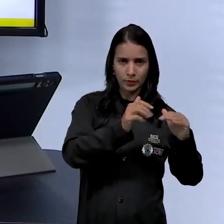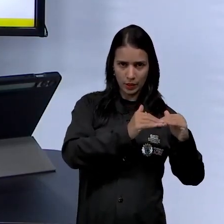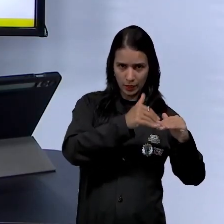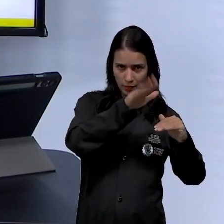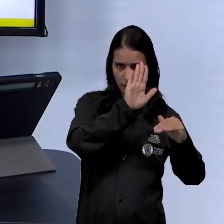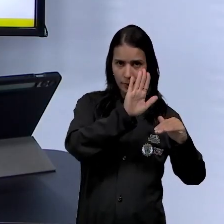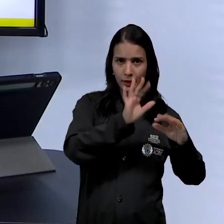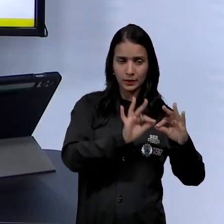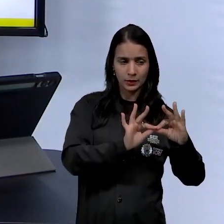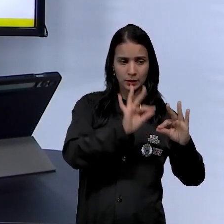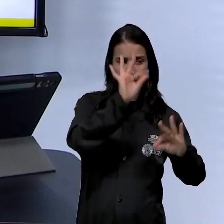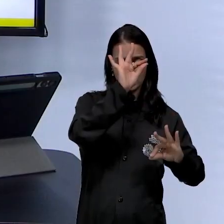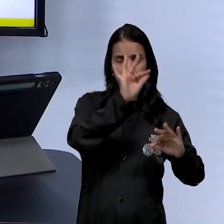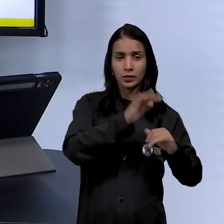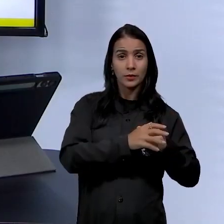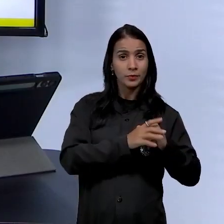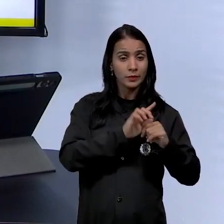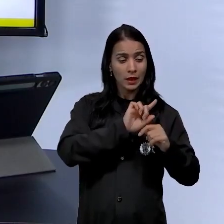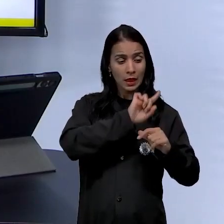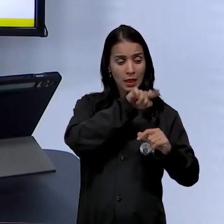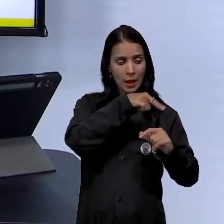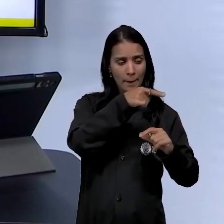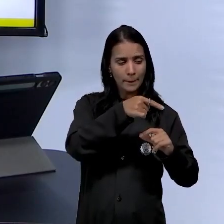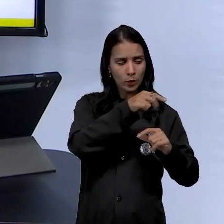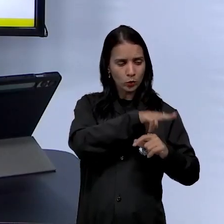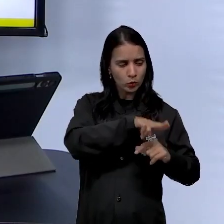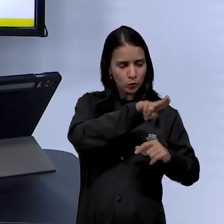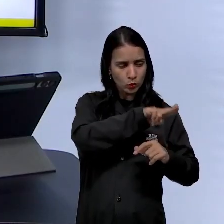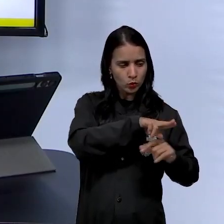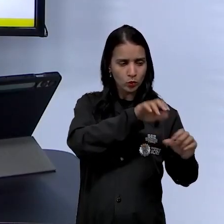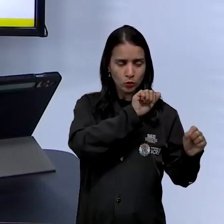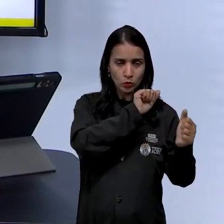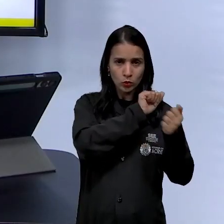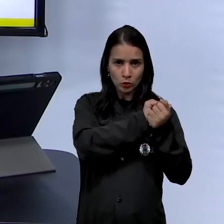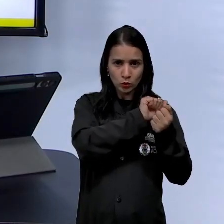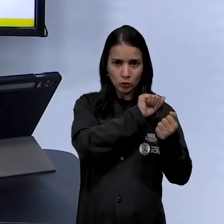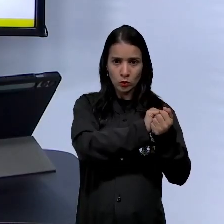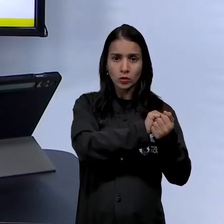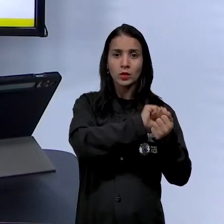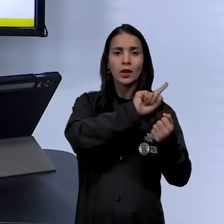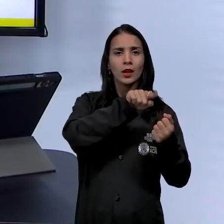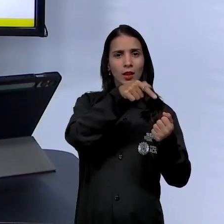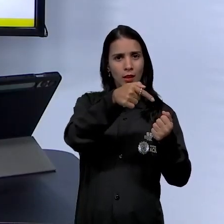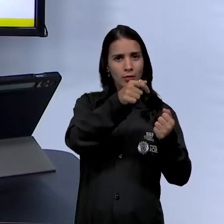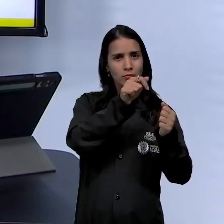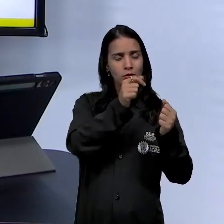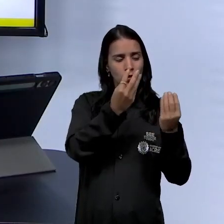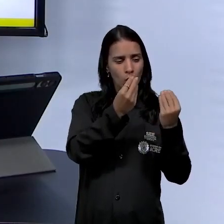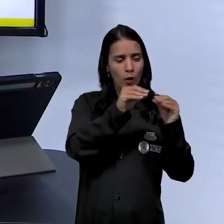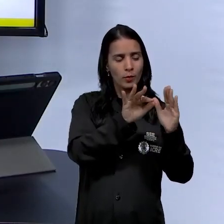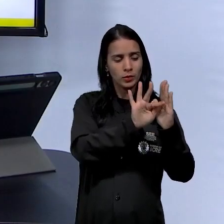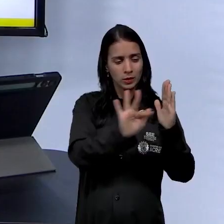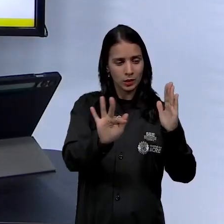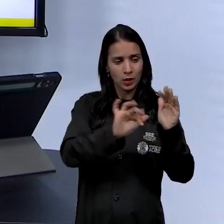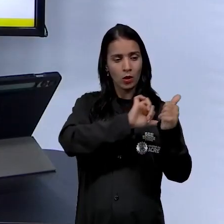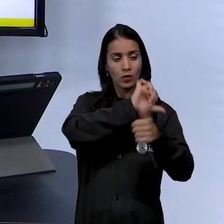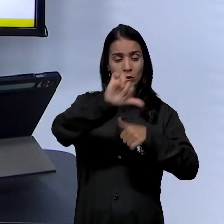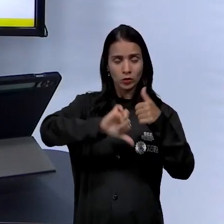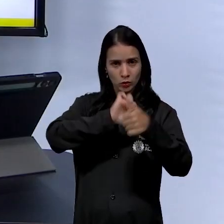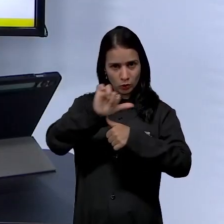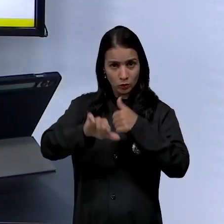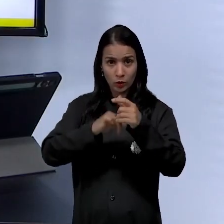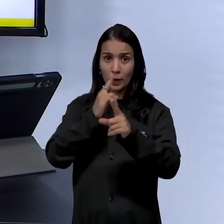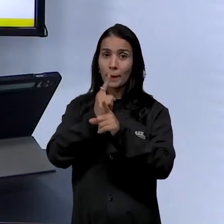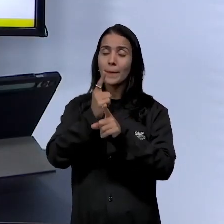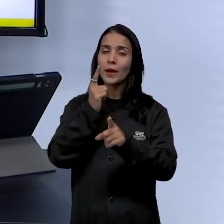Aí eu peguei esse lado do quadrado da pirâmide maior para encontrar o lado do quadrado da pirâmide menor.